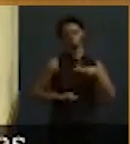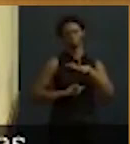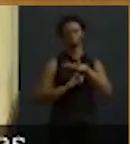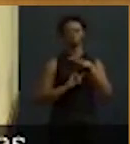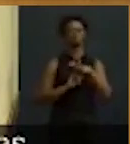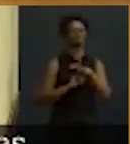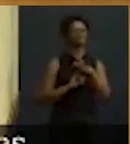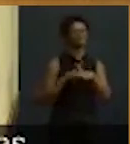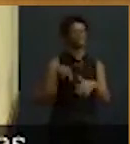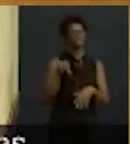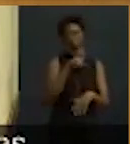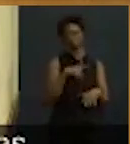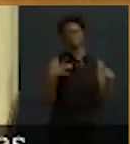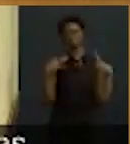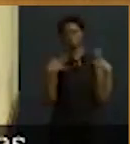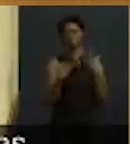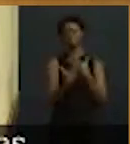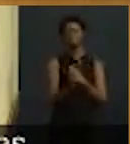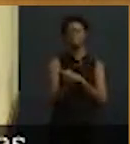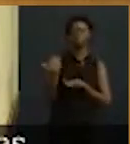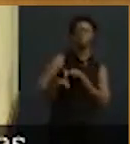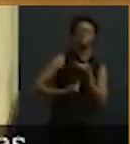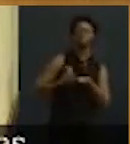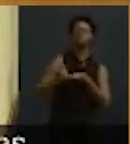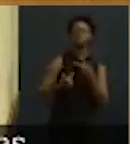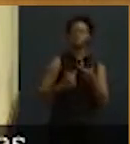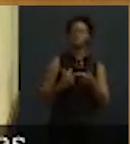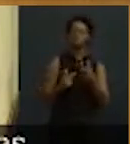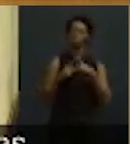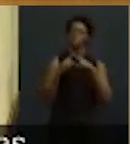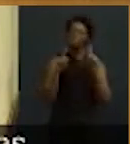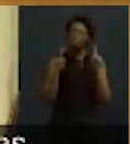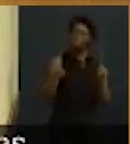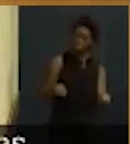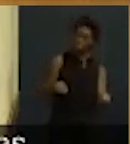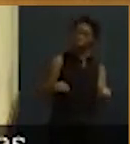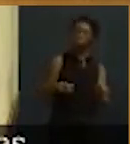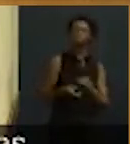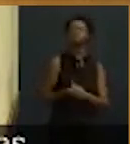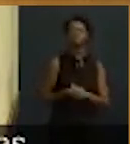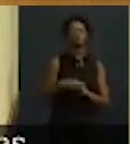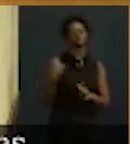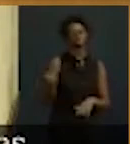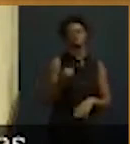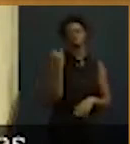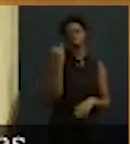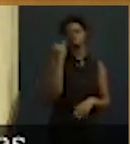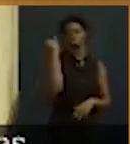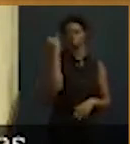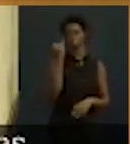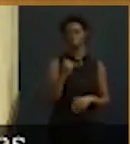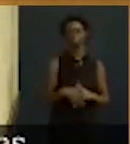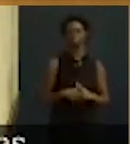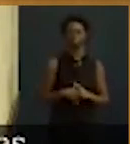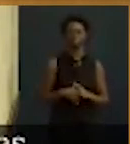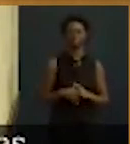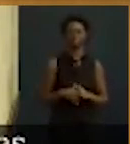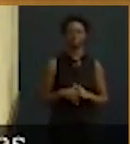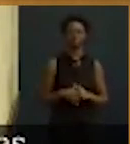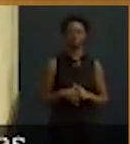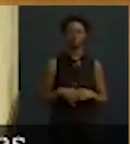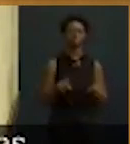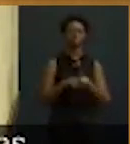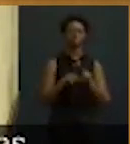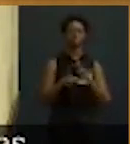instituição e que exerceram o cargo público com relevância e com zelo. Tomo a liberdade de incluir